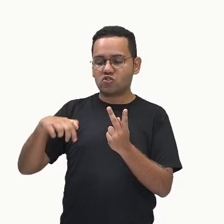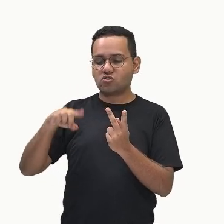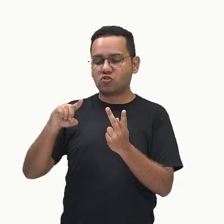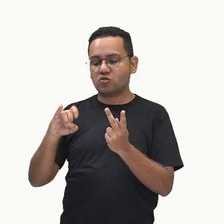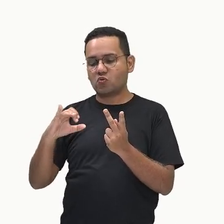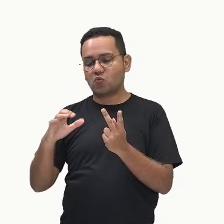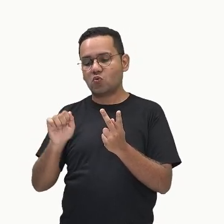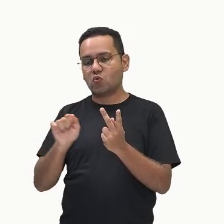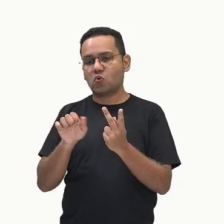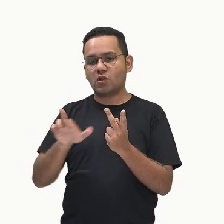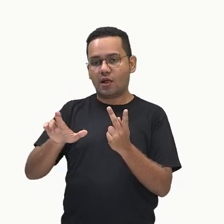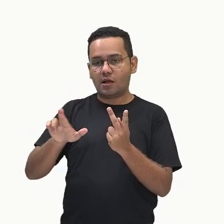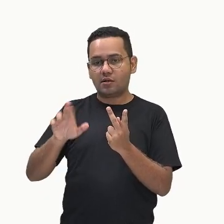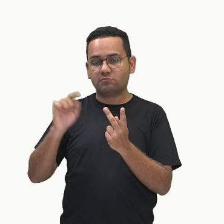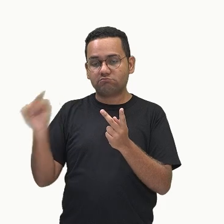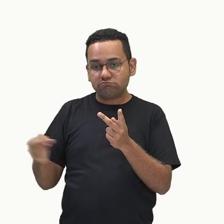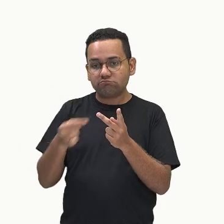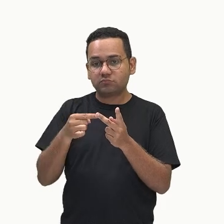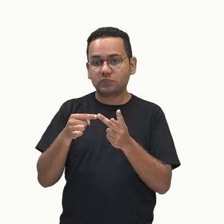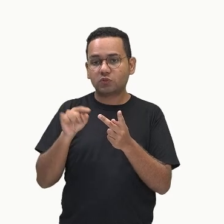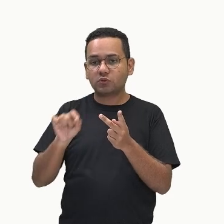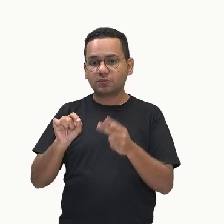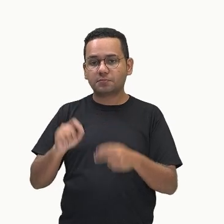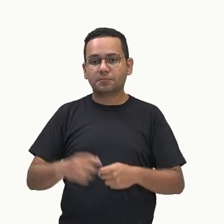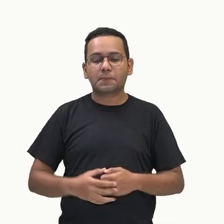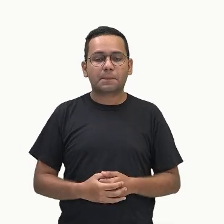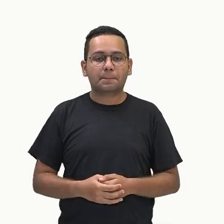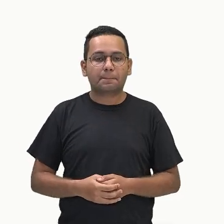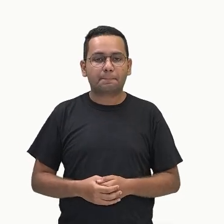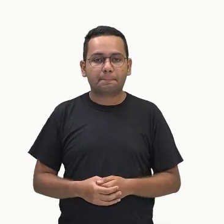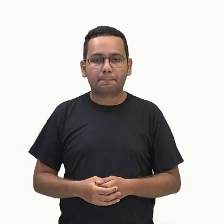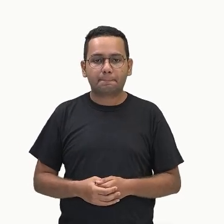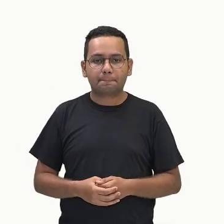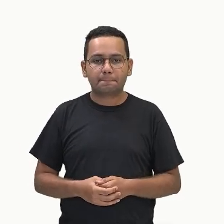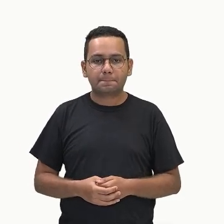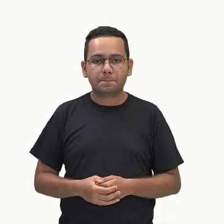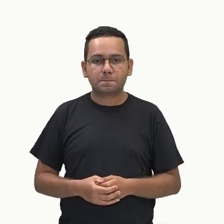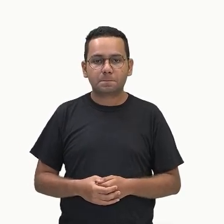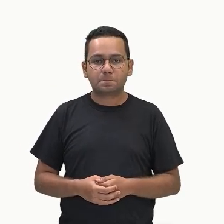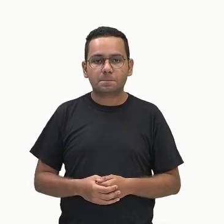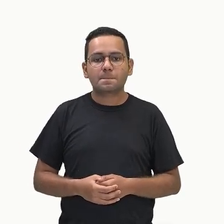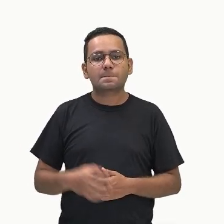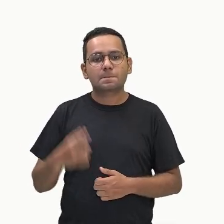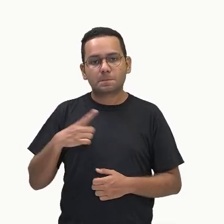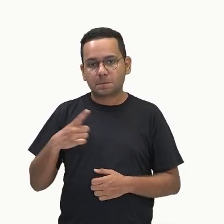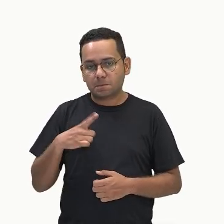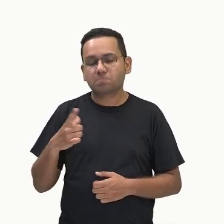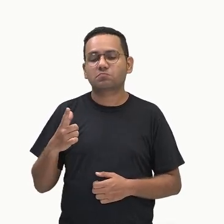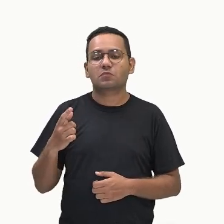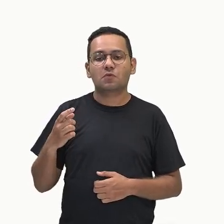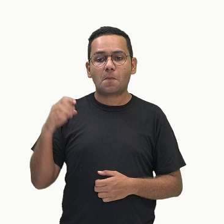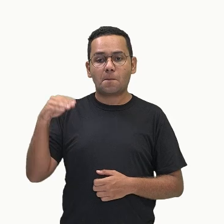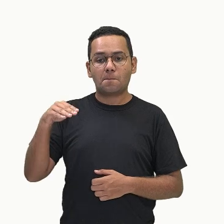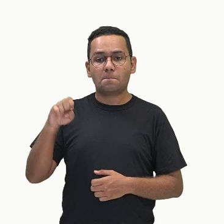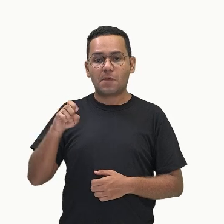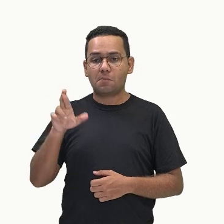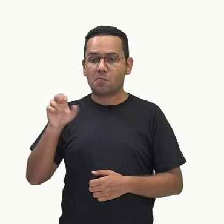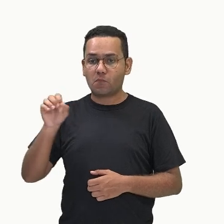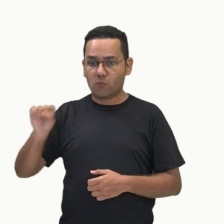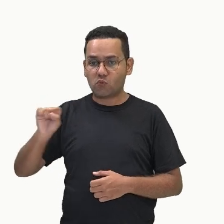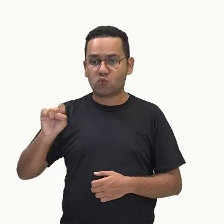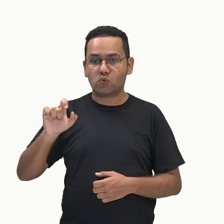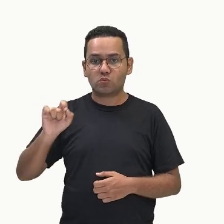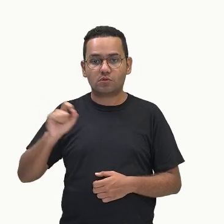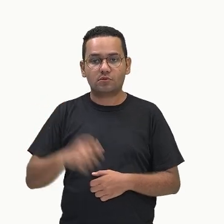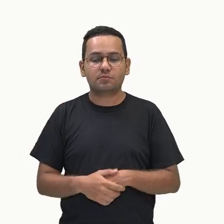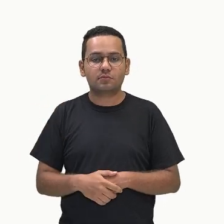apendicular, nós teremos o quê? Os nossos membros, certo? Que nos permitem